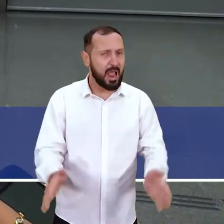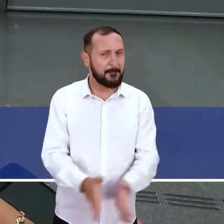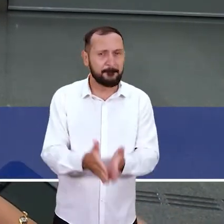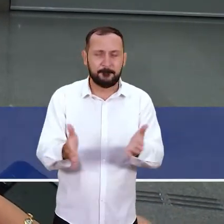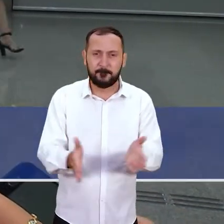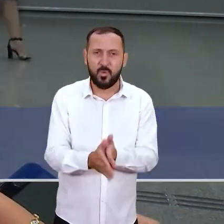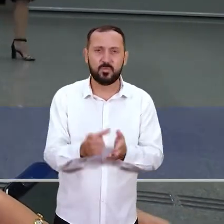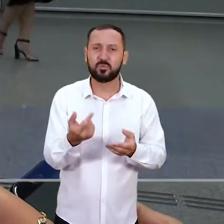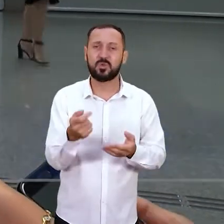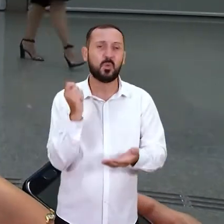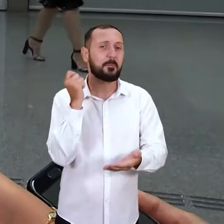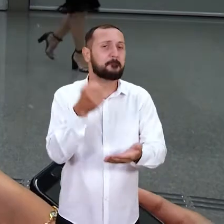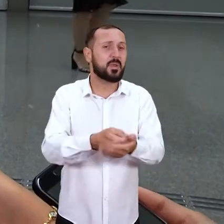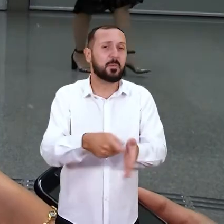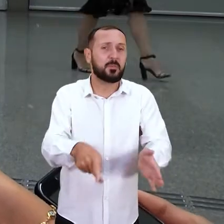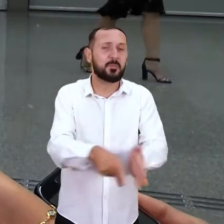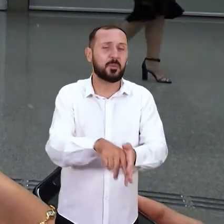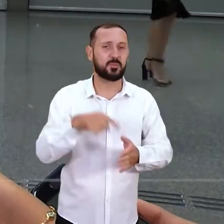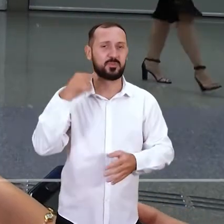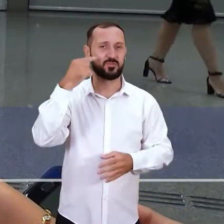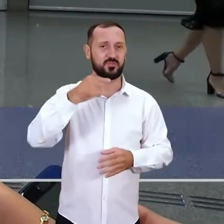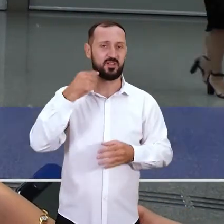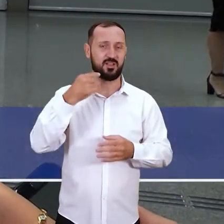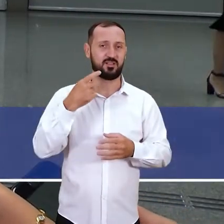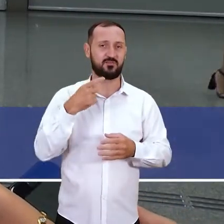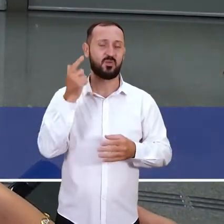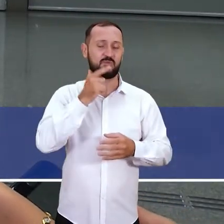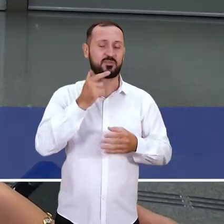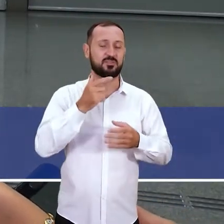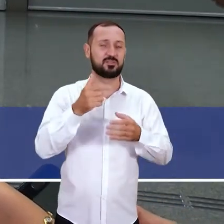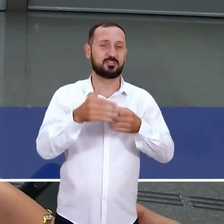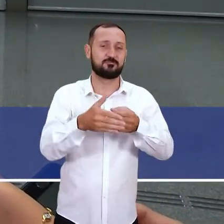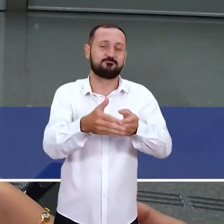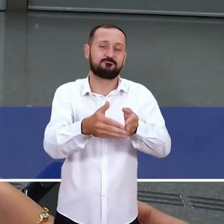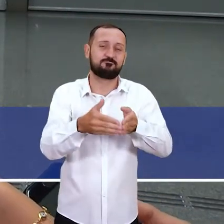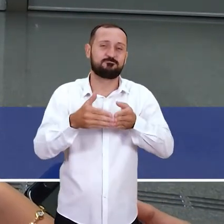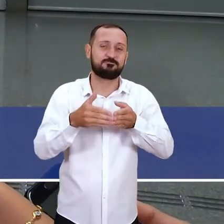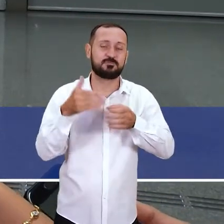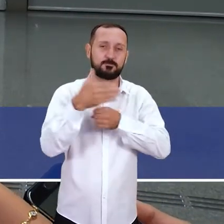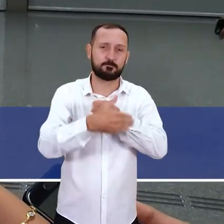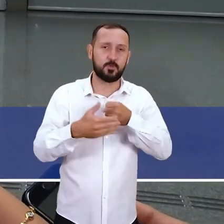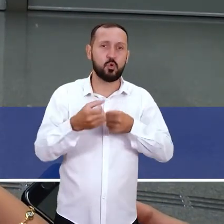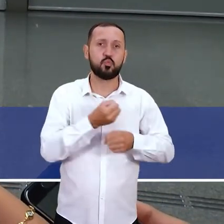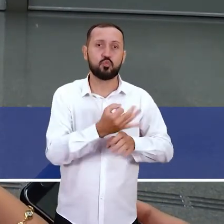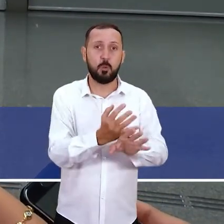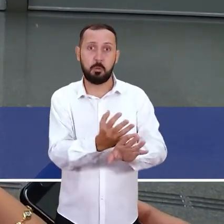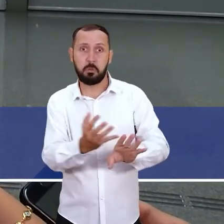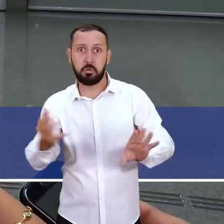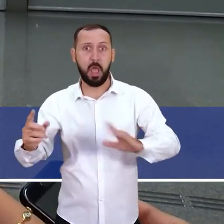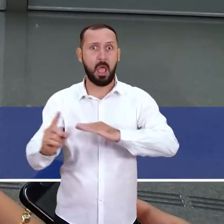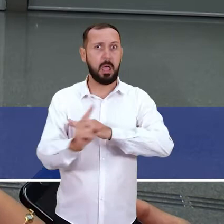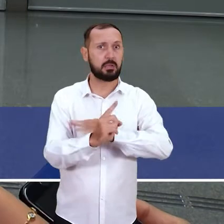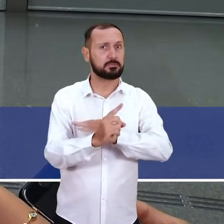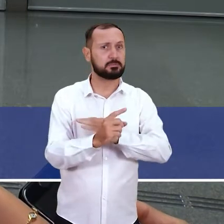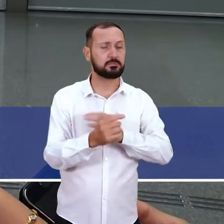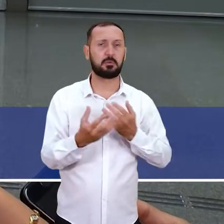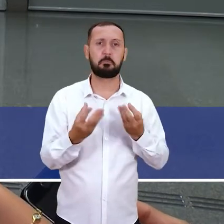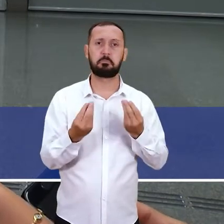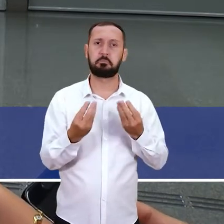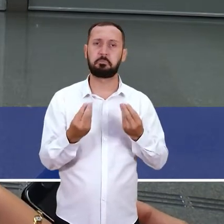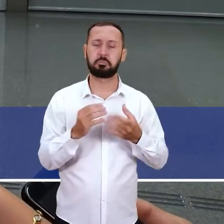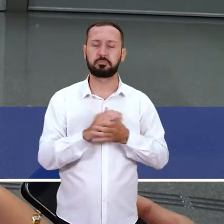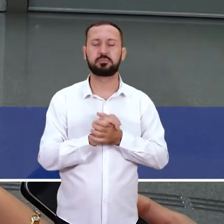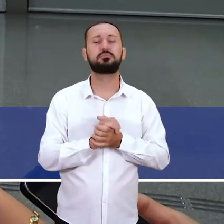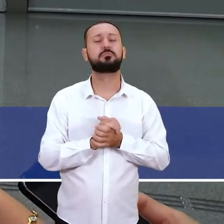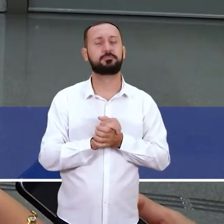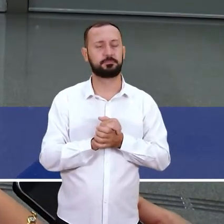carente, que não tem como custear um advogado, vai se socorrer. E o número de atendimentos é brutal,